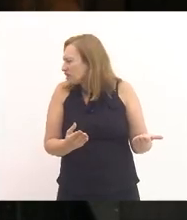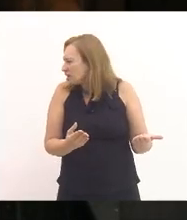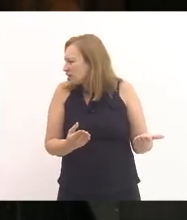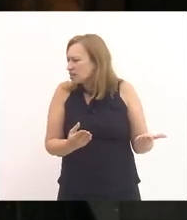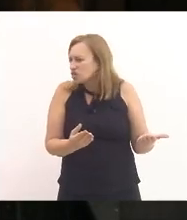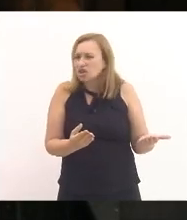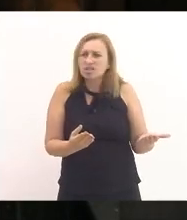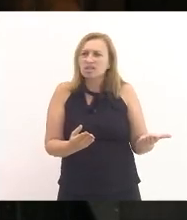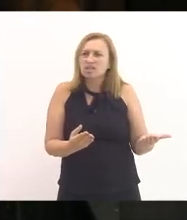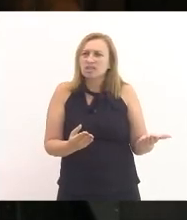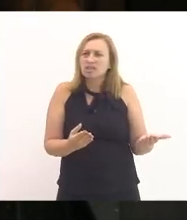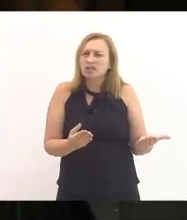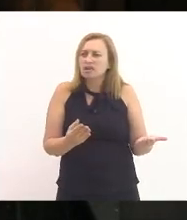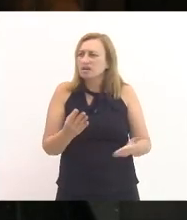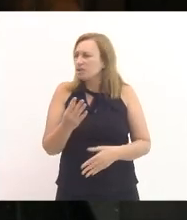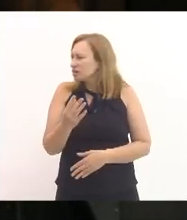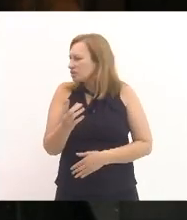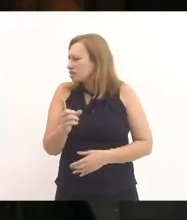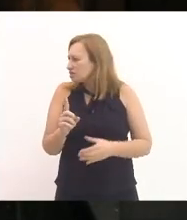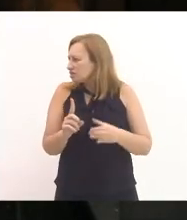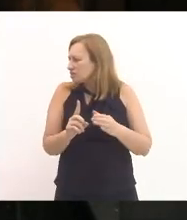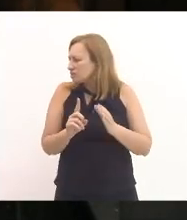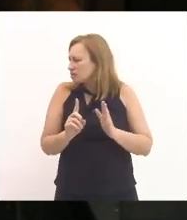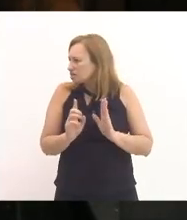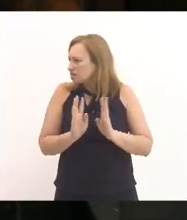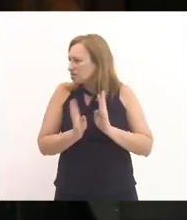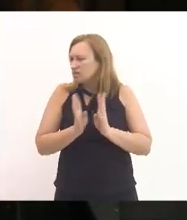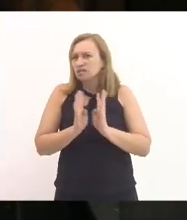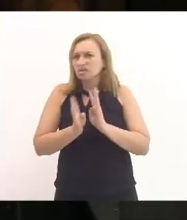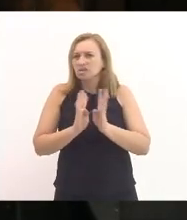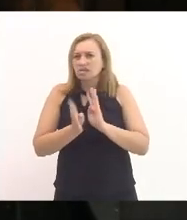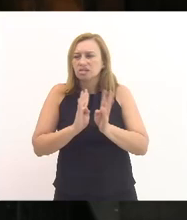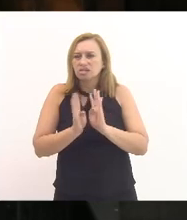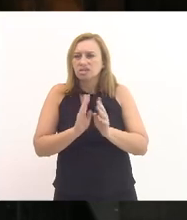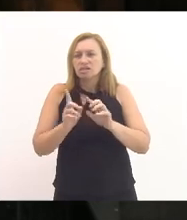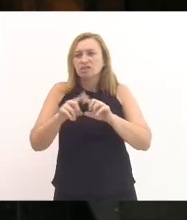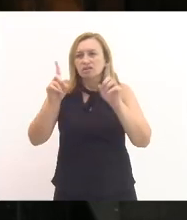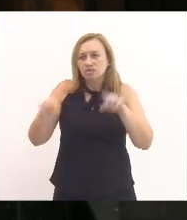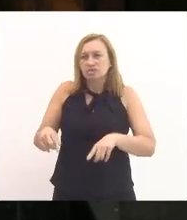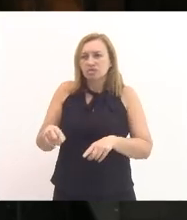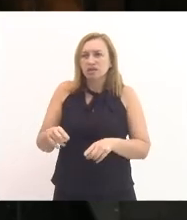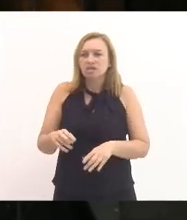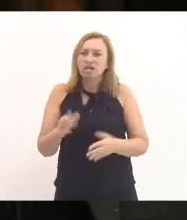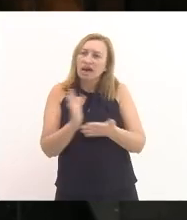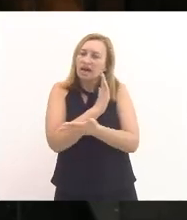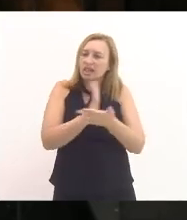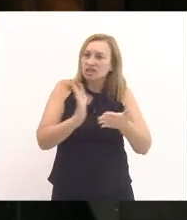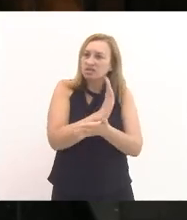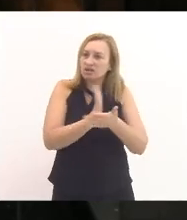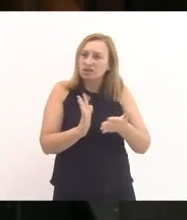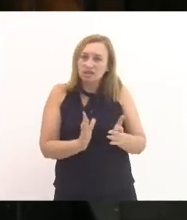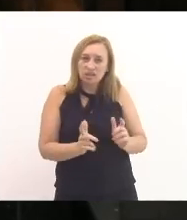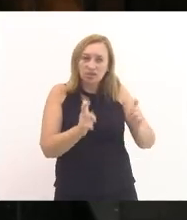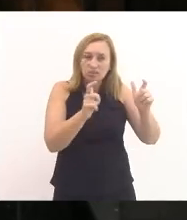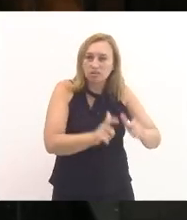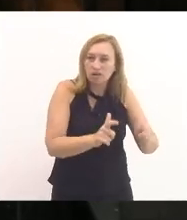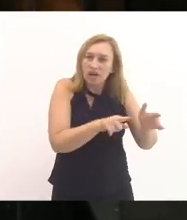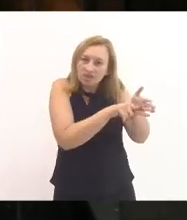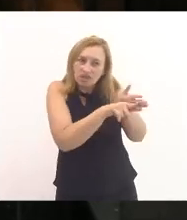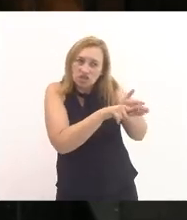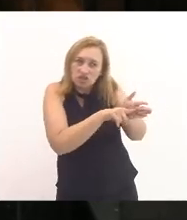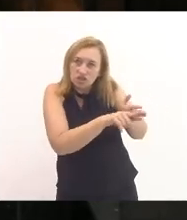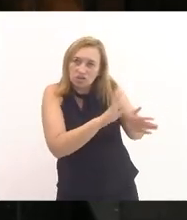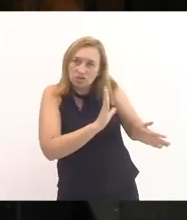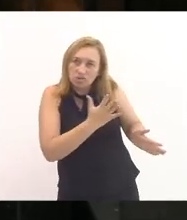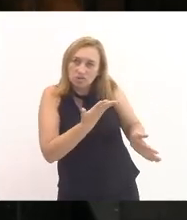corregedoria uma prerrogativa importante pessoa tá na correria às vezes tá investigando os colegas aí